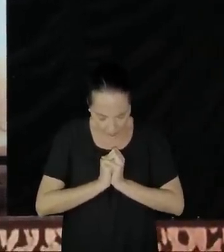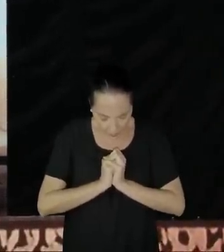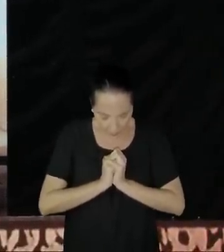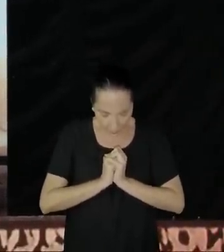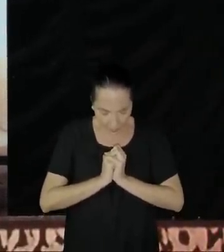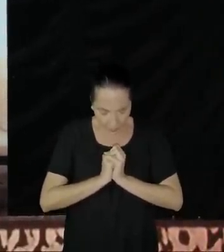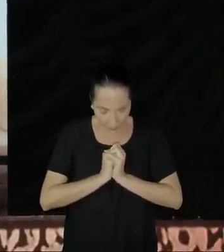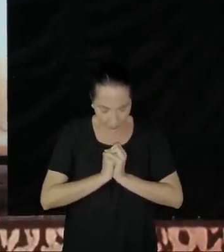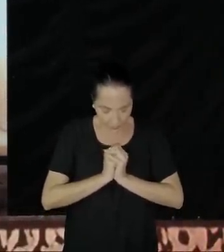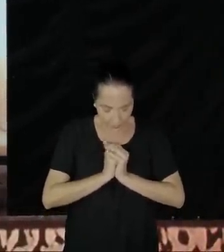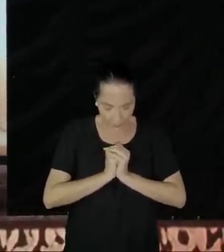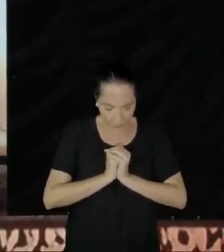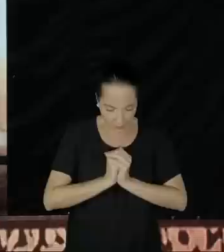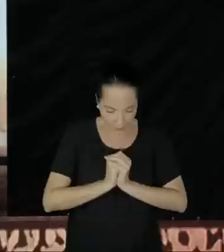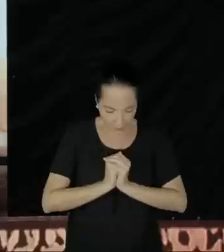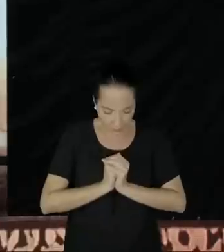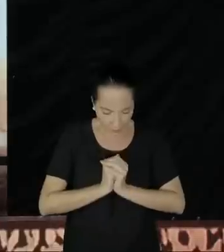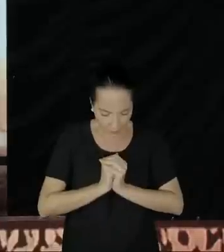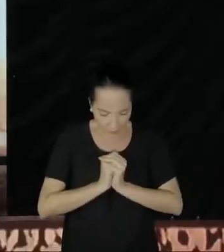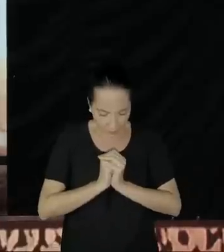toma noela,